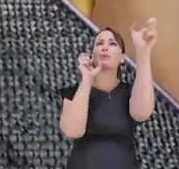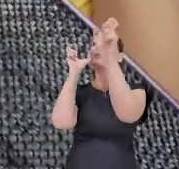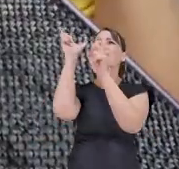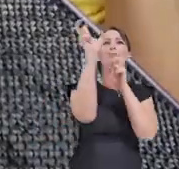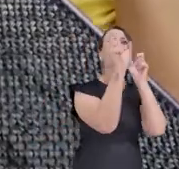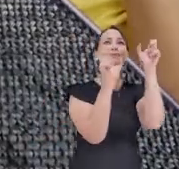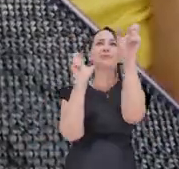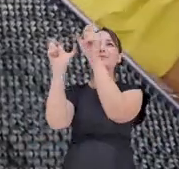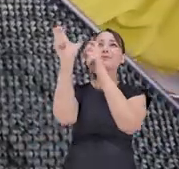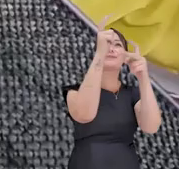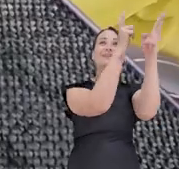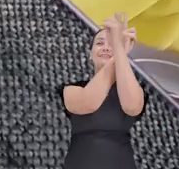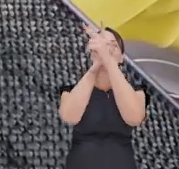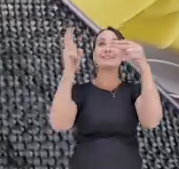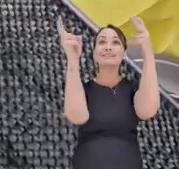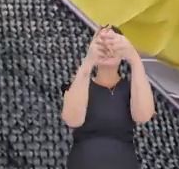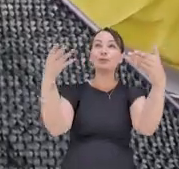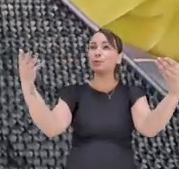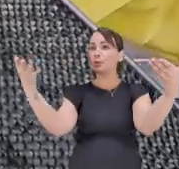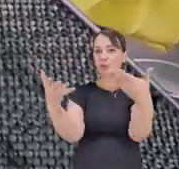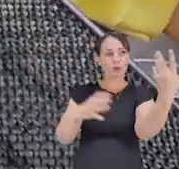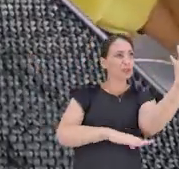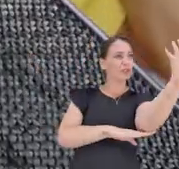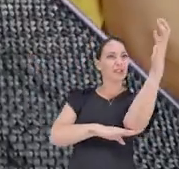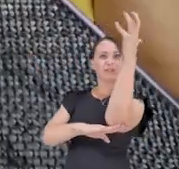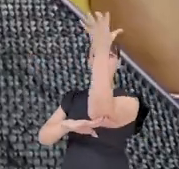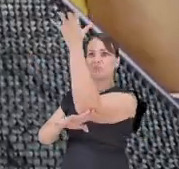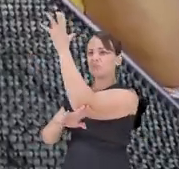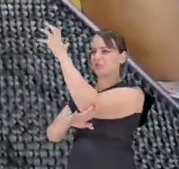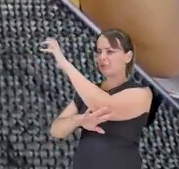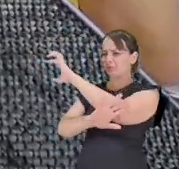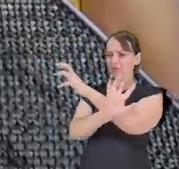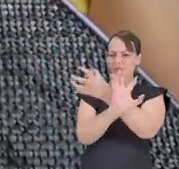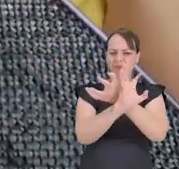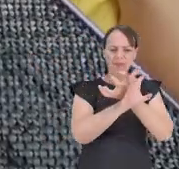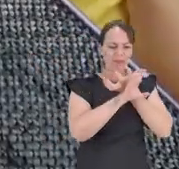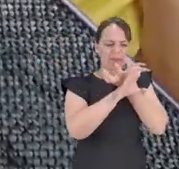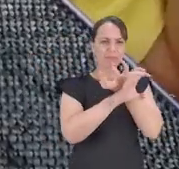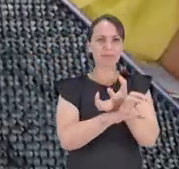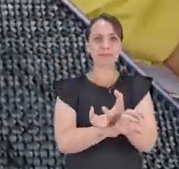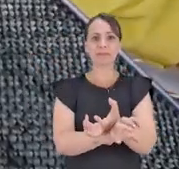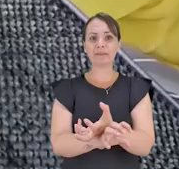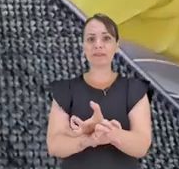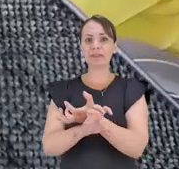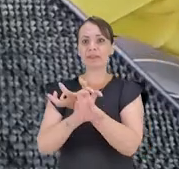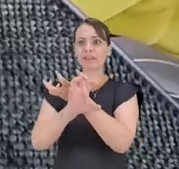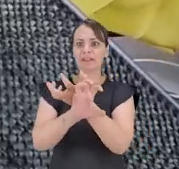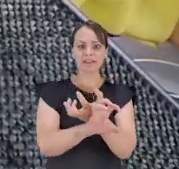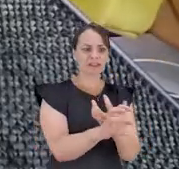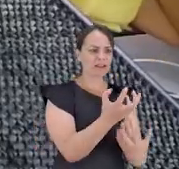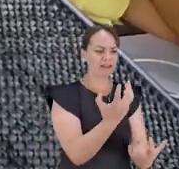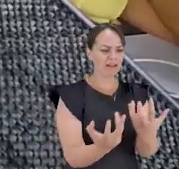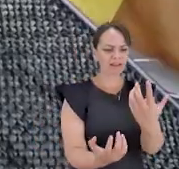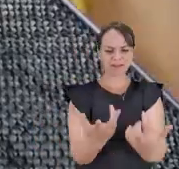vento, e hoje aquelas árvores são cinzas, queimando